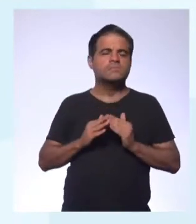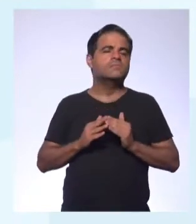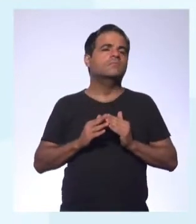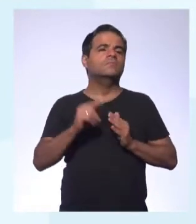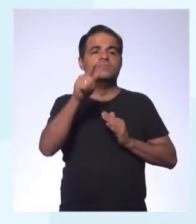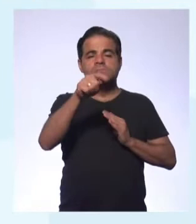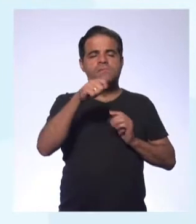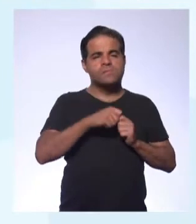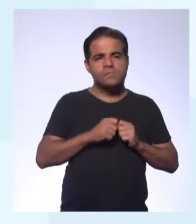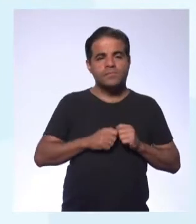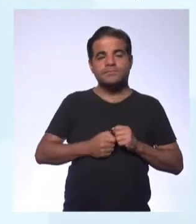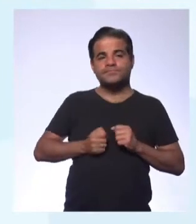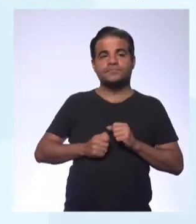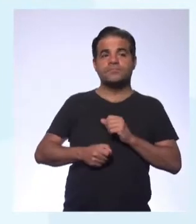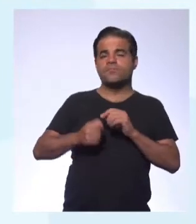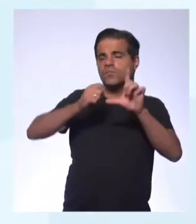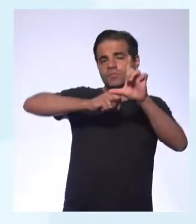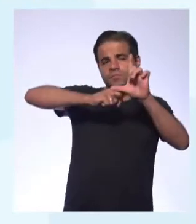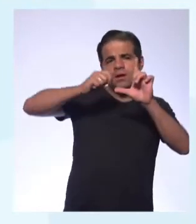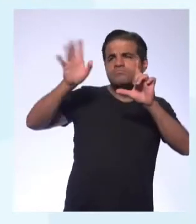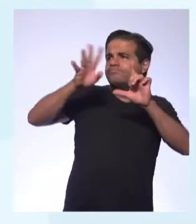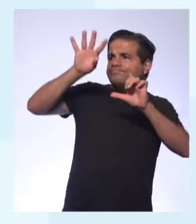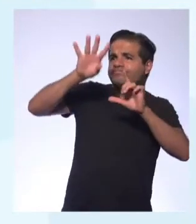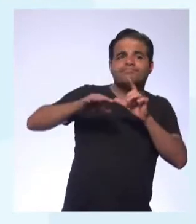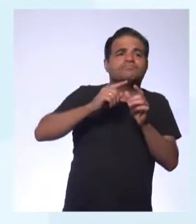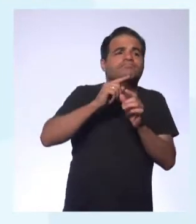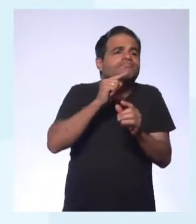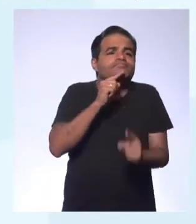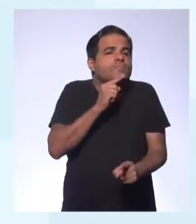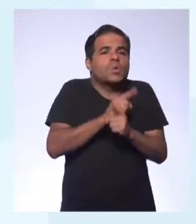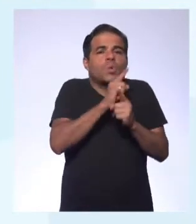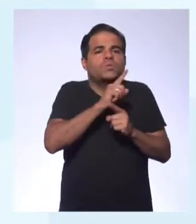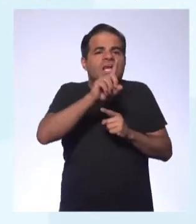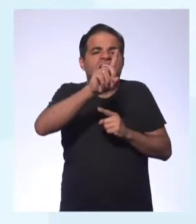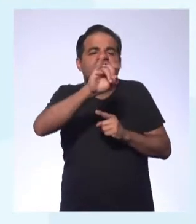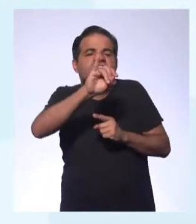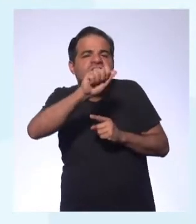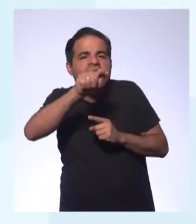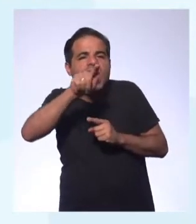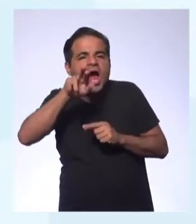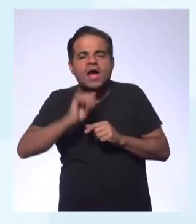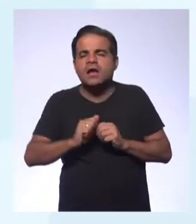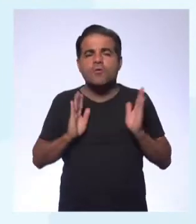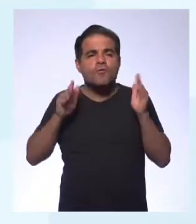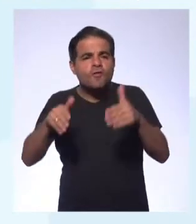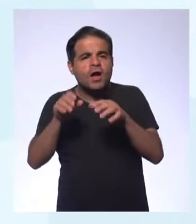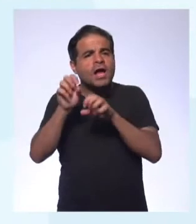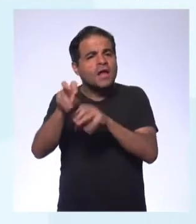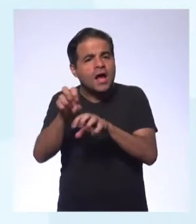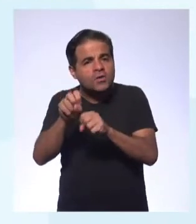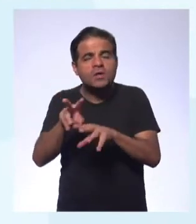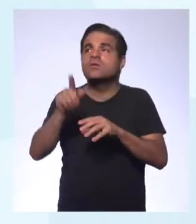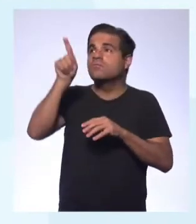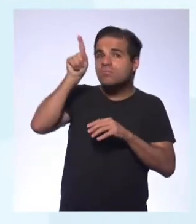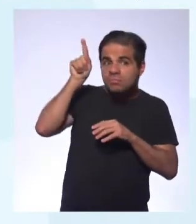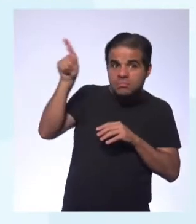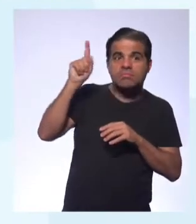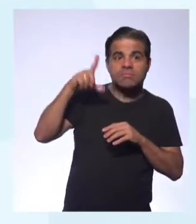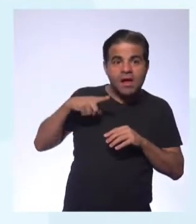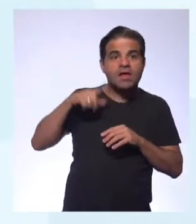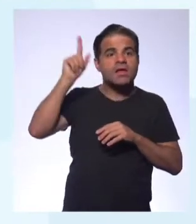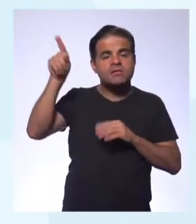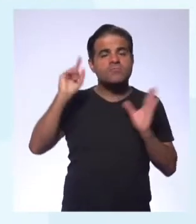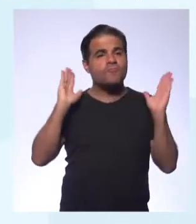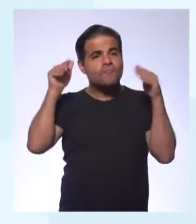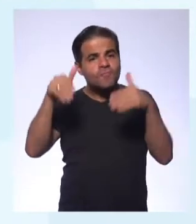Vocês vão fazer aí um diagrama. Eu não encontrei um diagrama que bem voltado aí à educação. Então tem esse diagrama aí